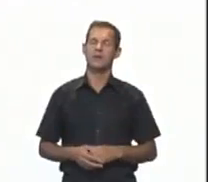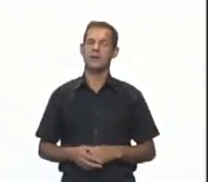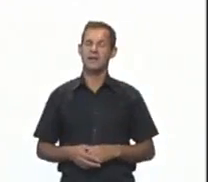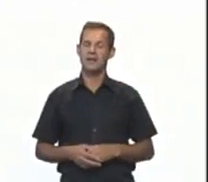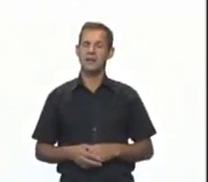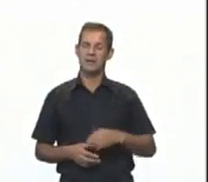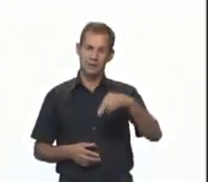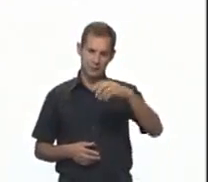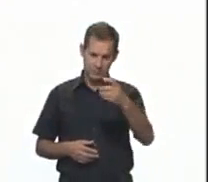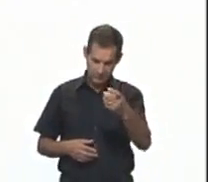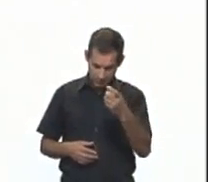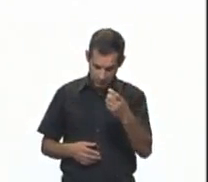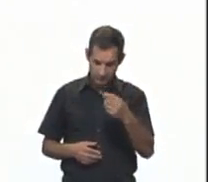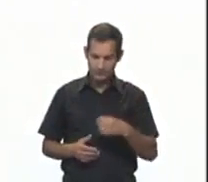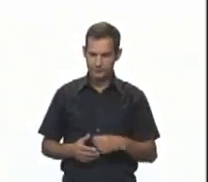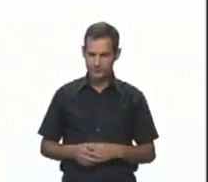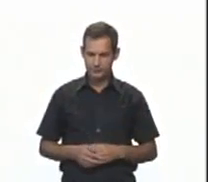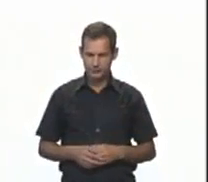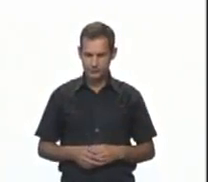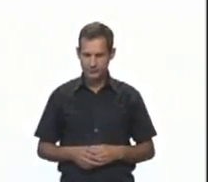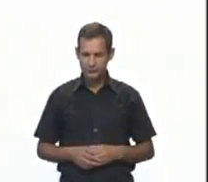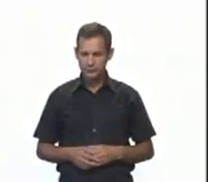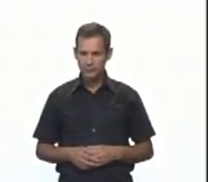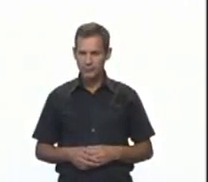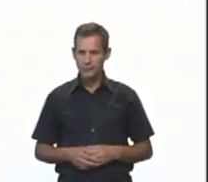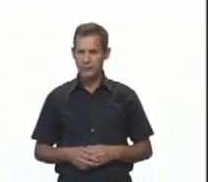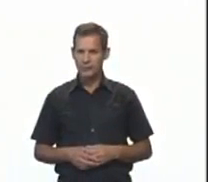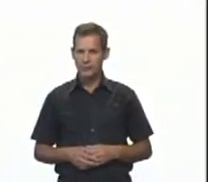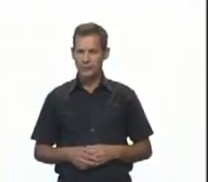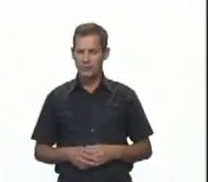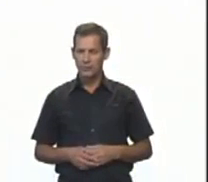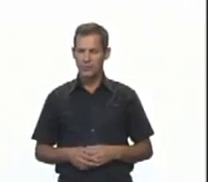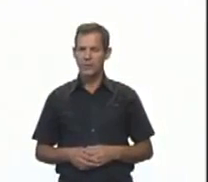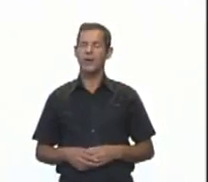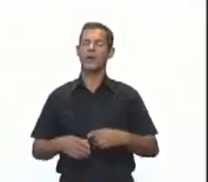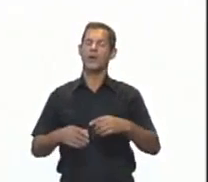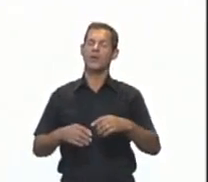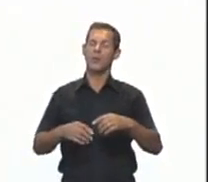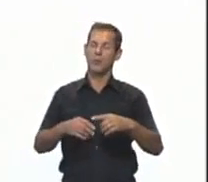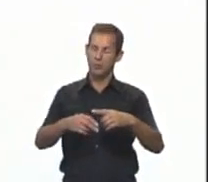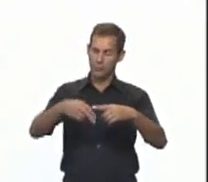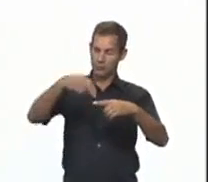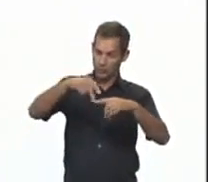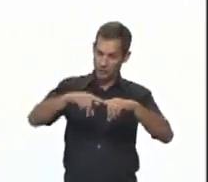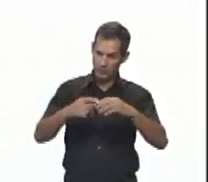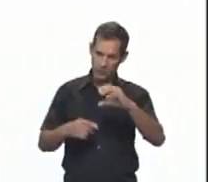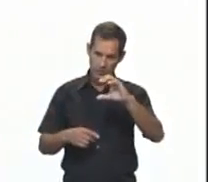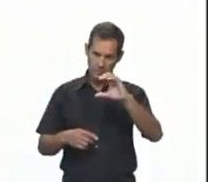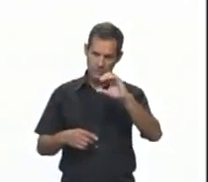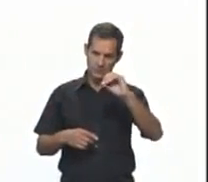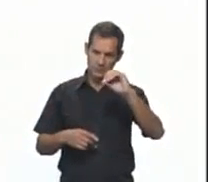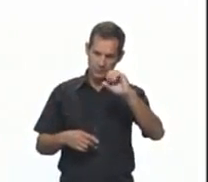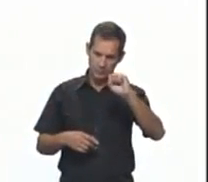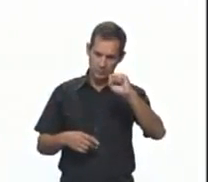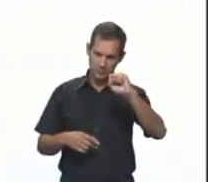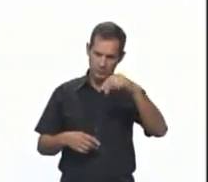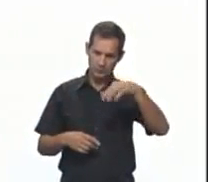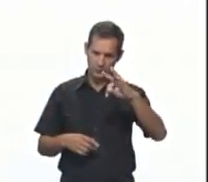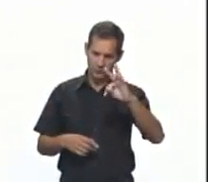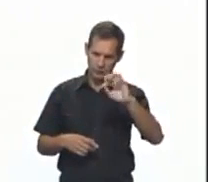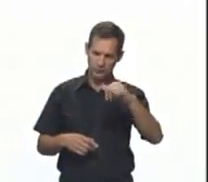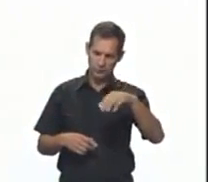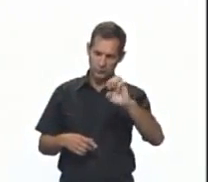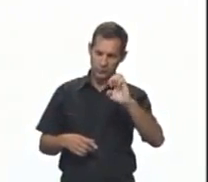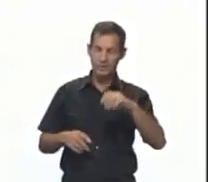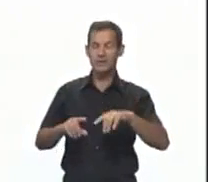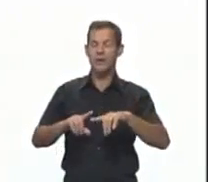de nx sobre n, mais a nossa constante aqui. Então eu sei que a integral de cosseno